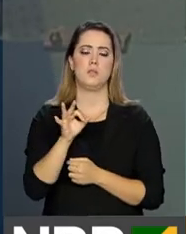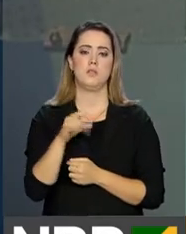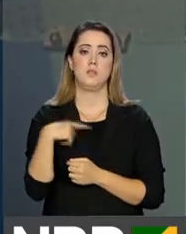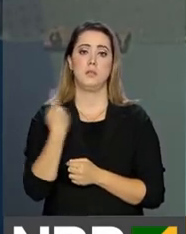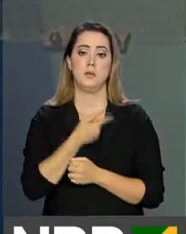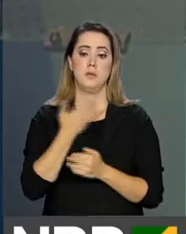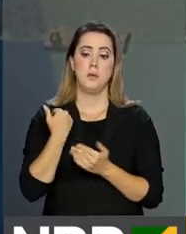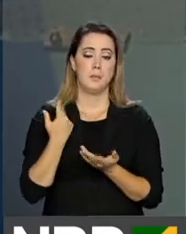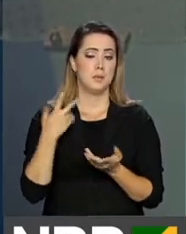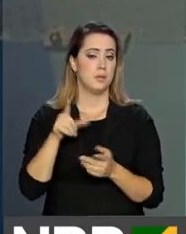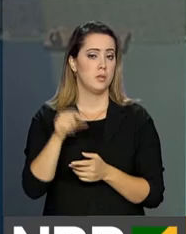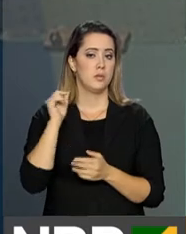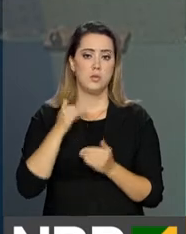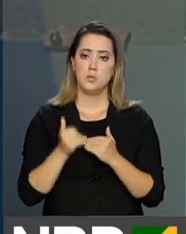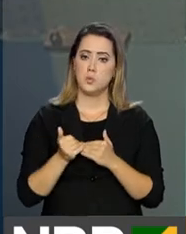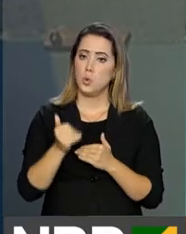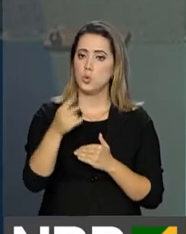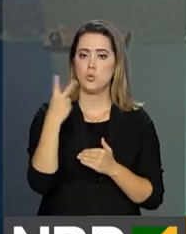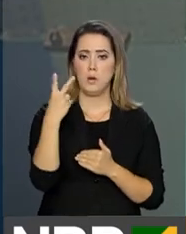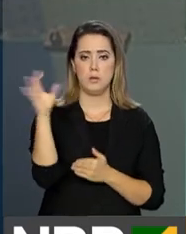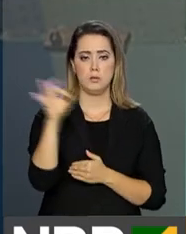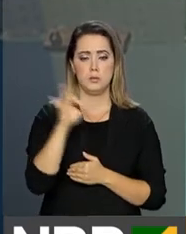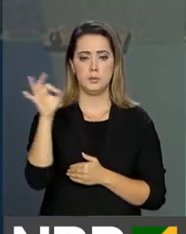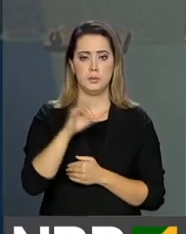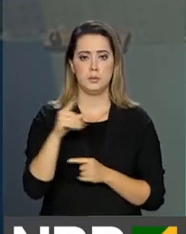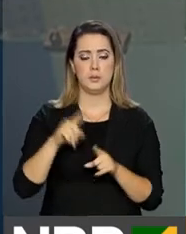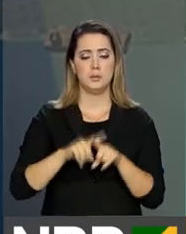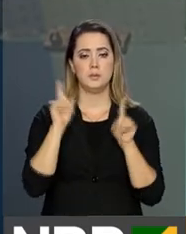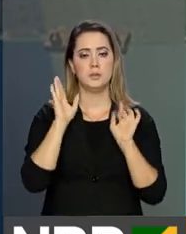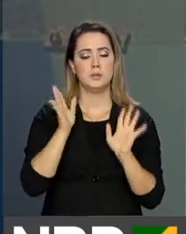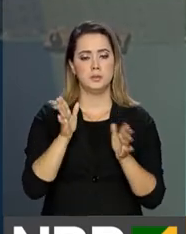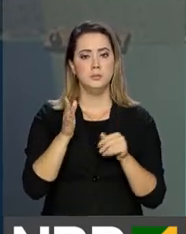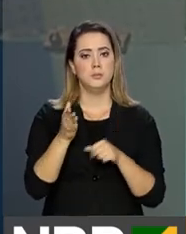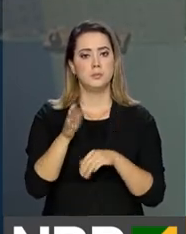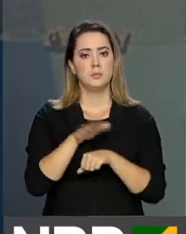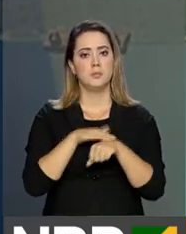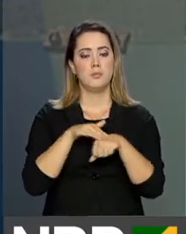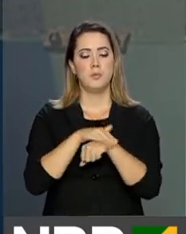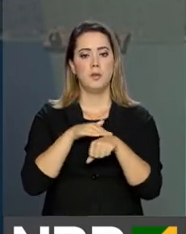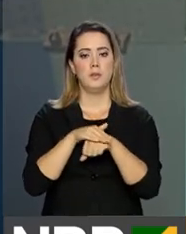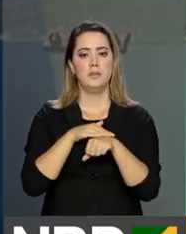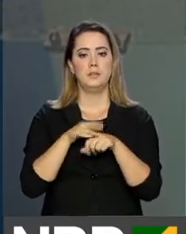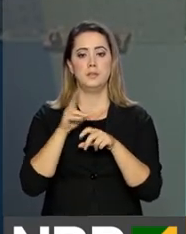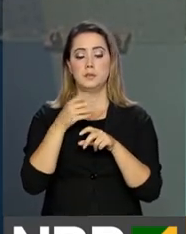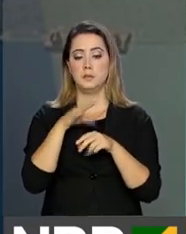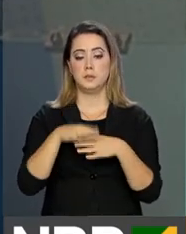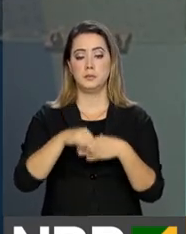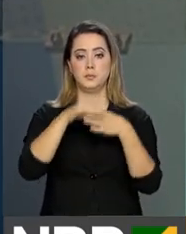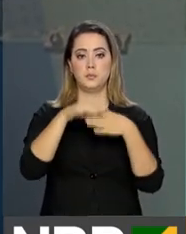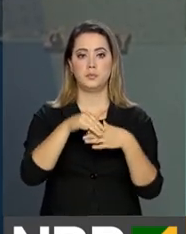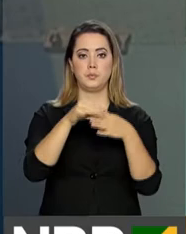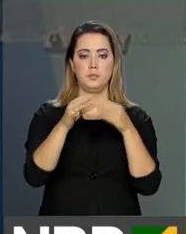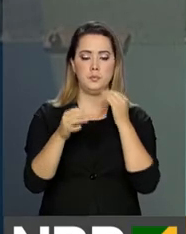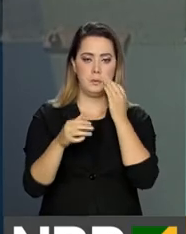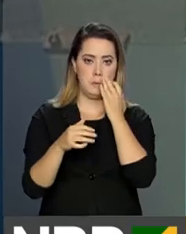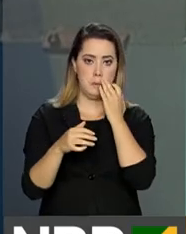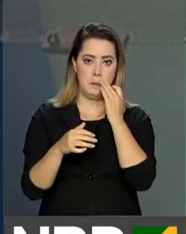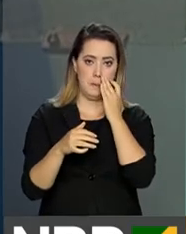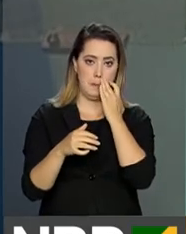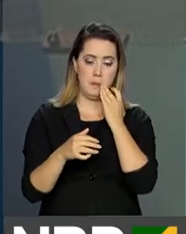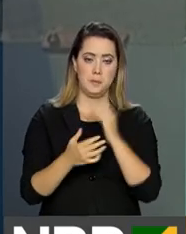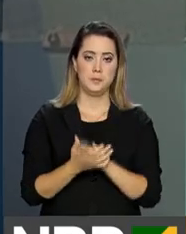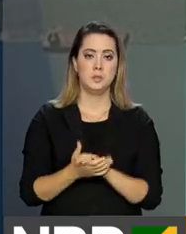foi a permanência dos 2%. Mas ainda agora, conversando com os eminentes dirigentes